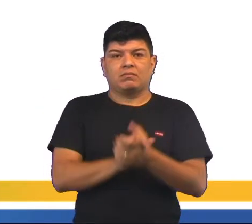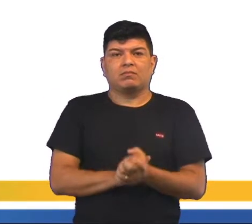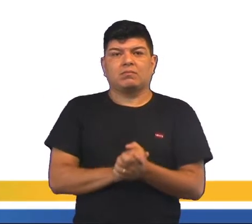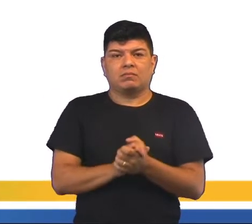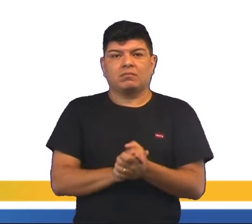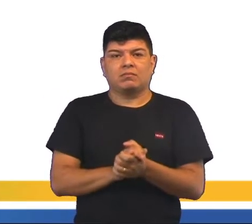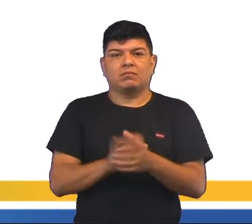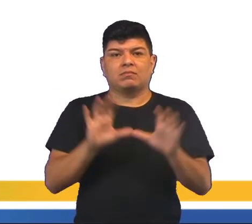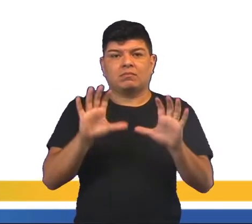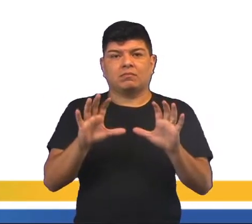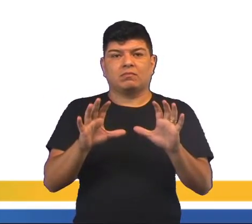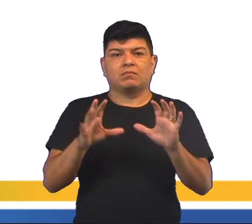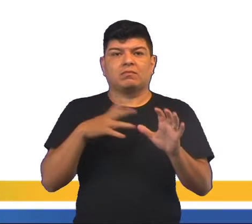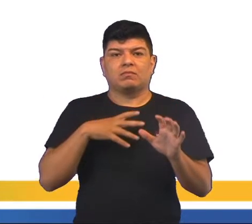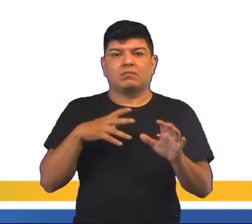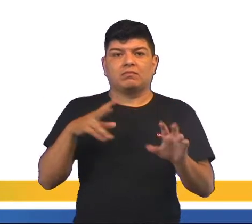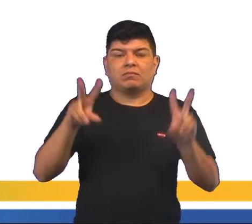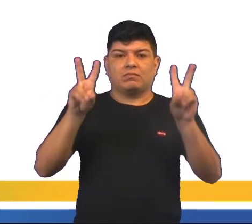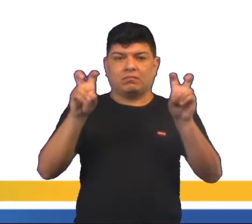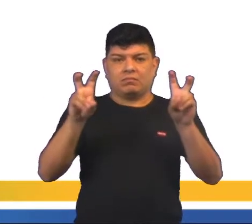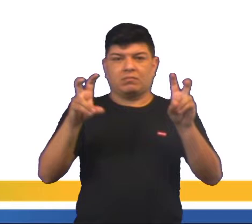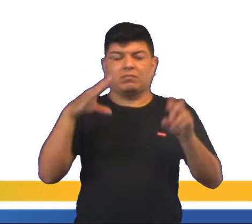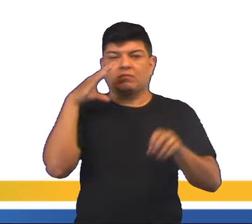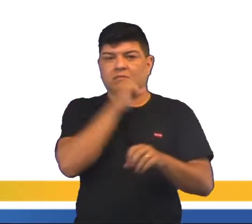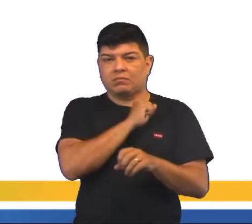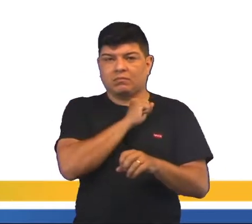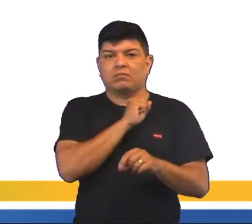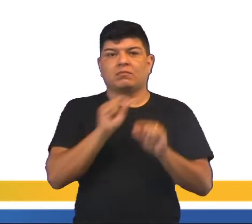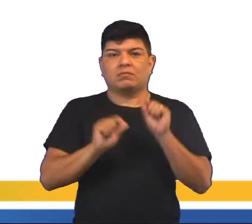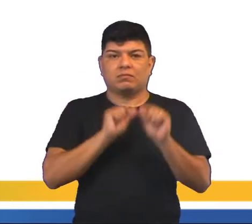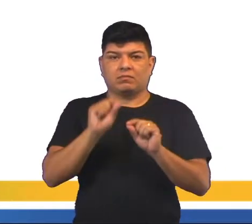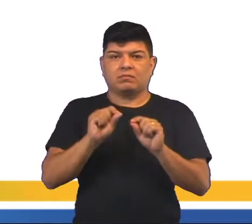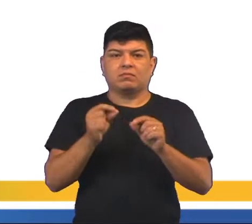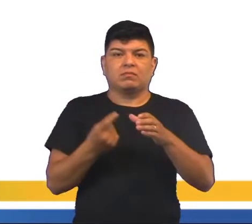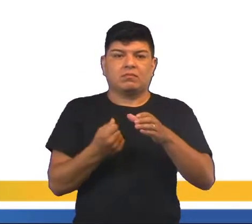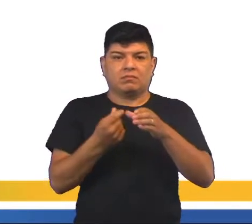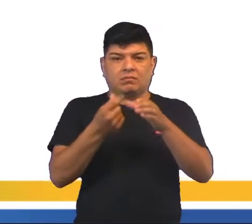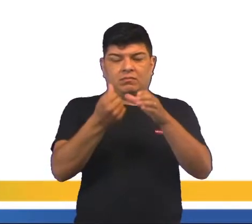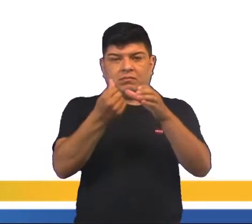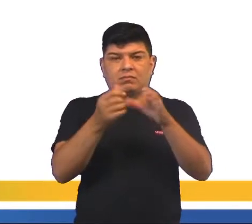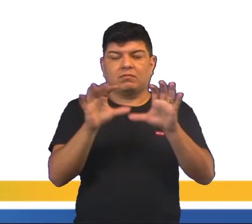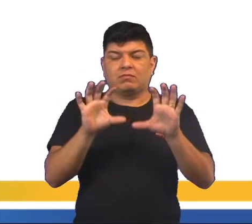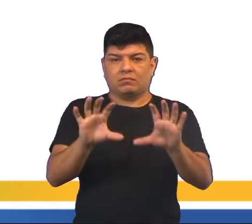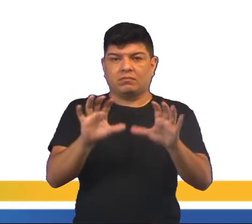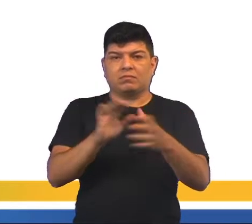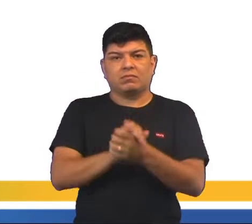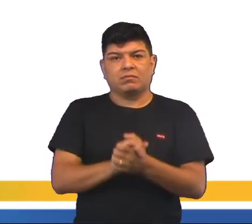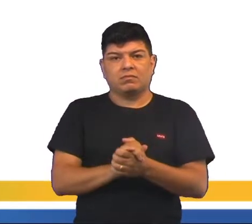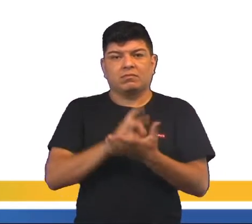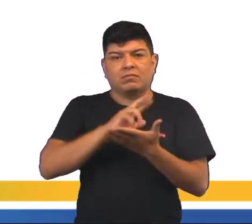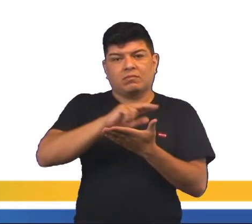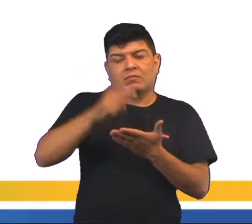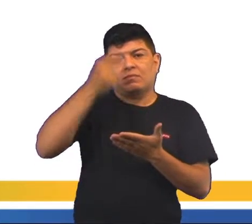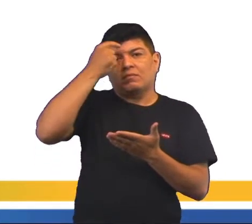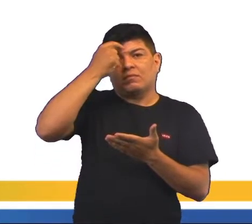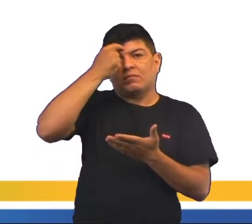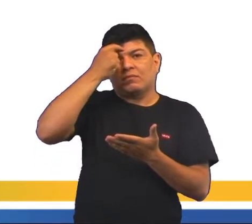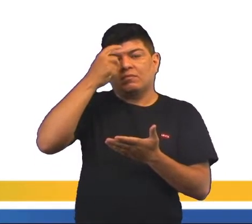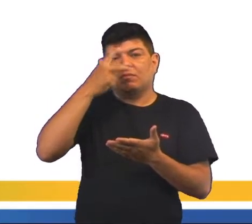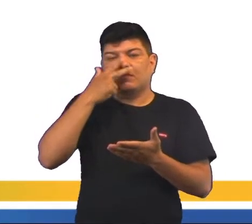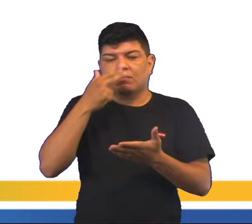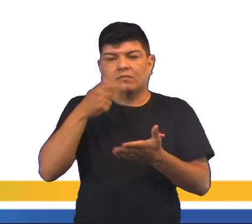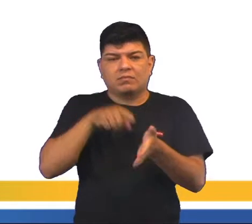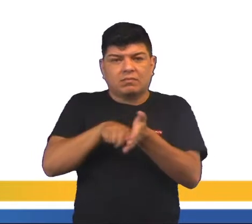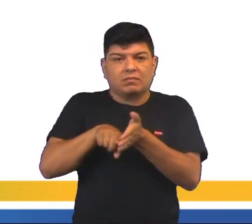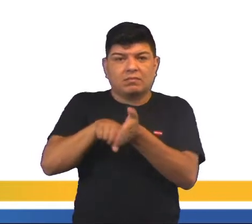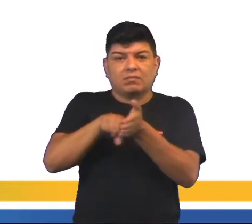preocupadas em dar sentido ou teorizar a rápida ascensão do sistema capitalista. Para tanto, vários pensadores se